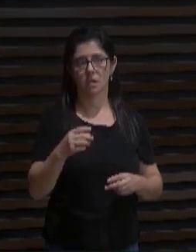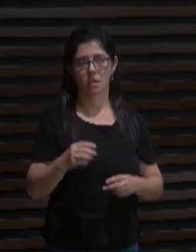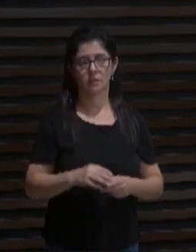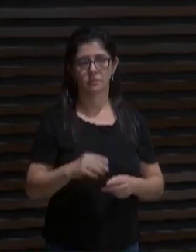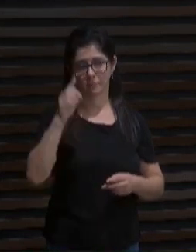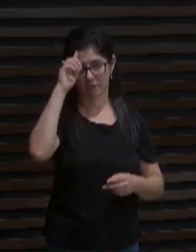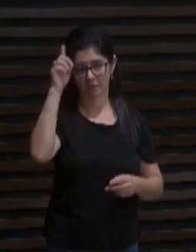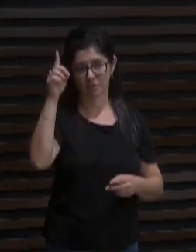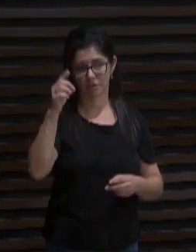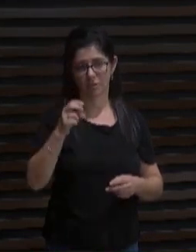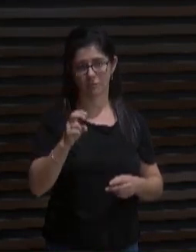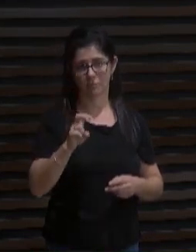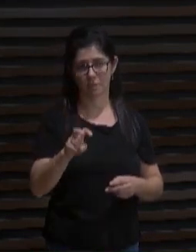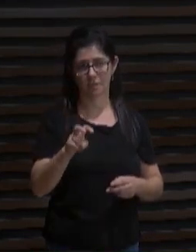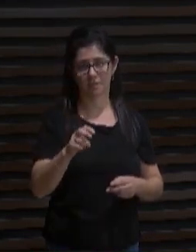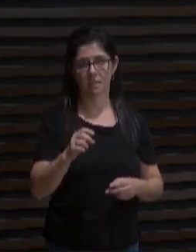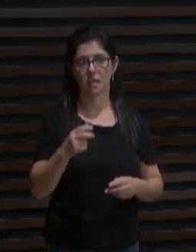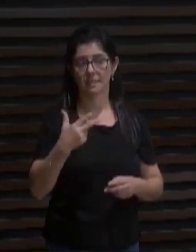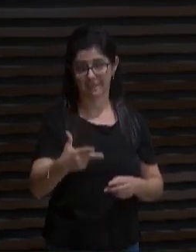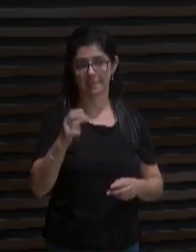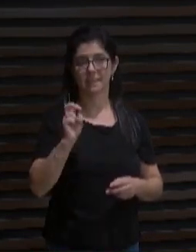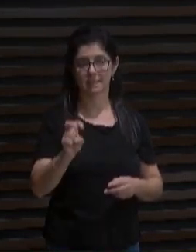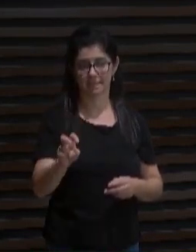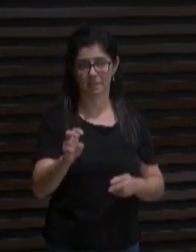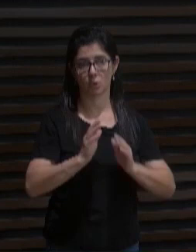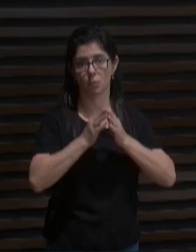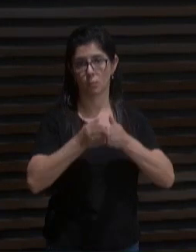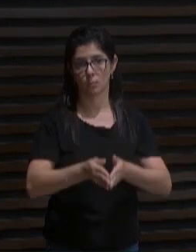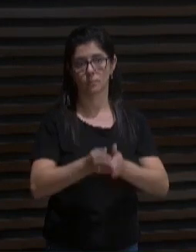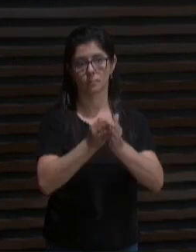35 navios, sem nenhum tiro,